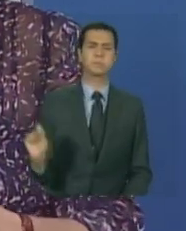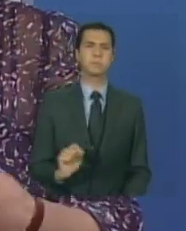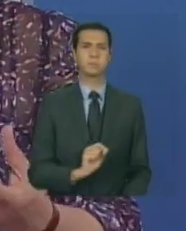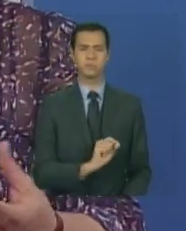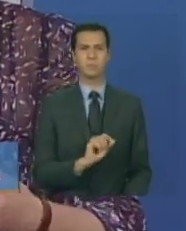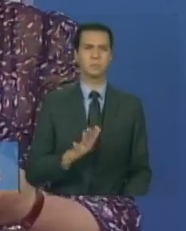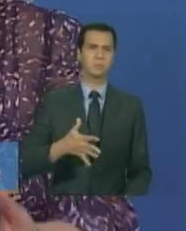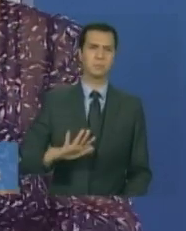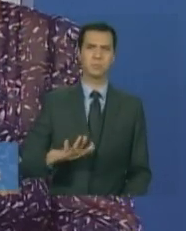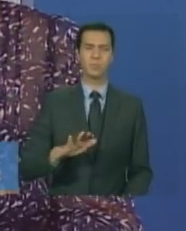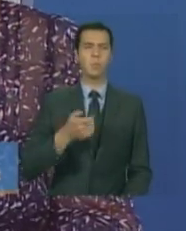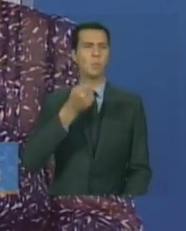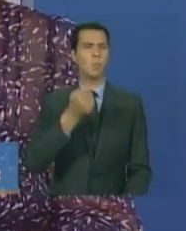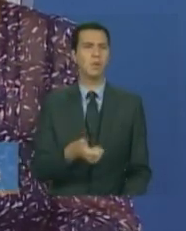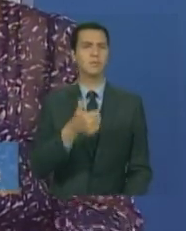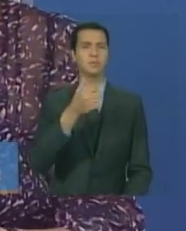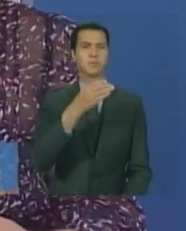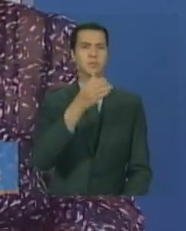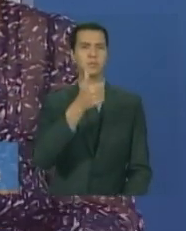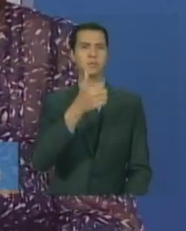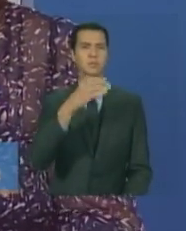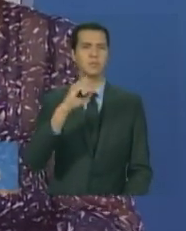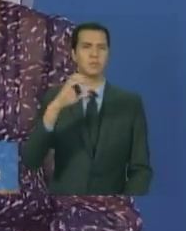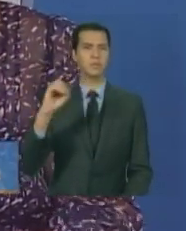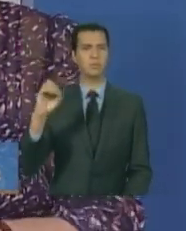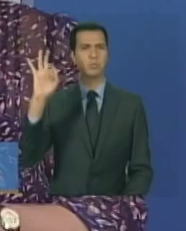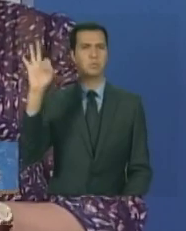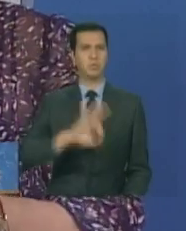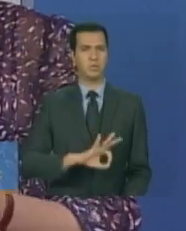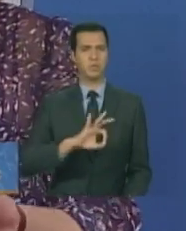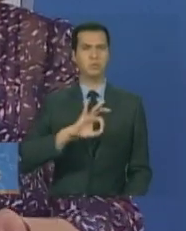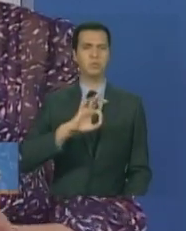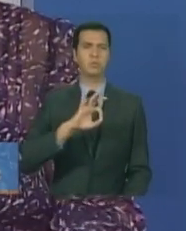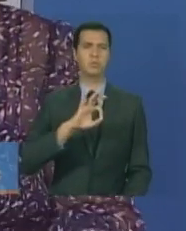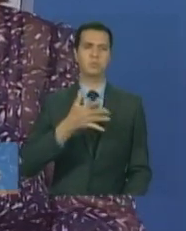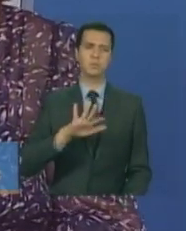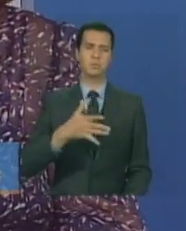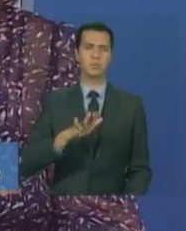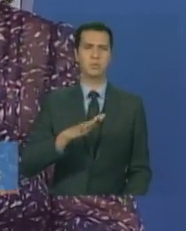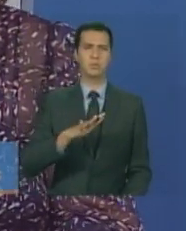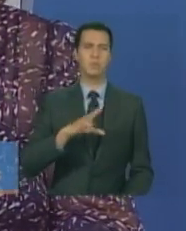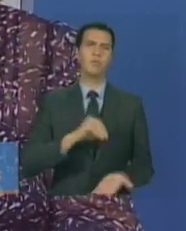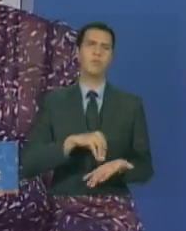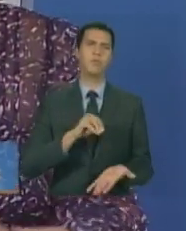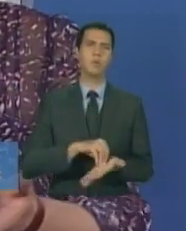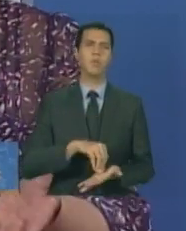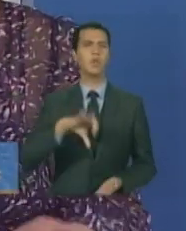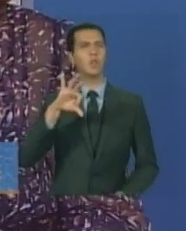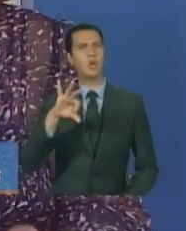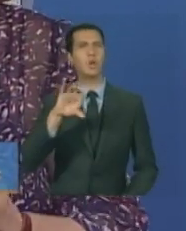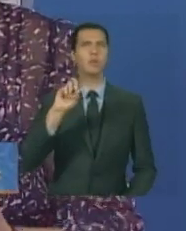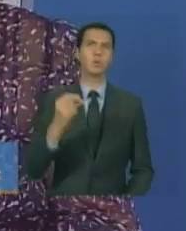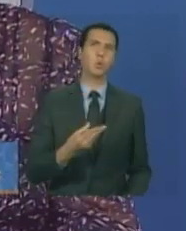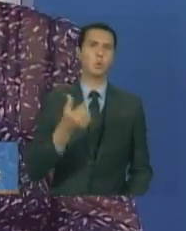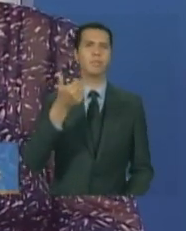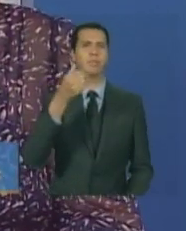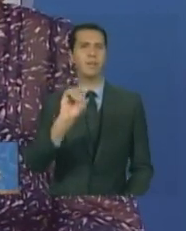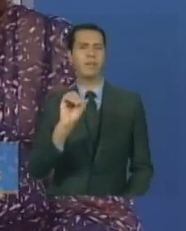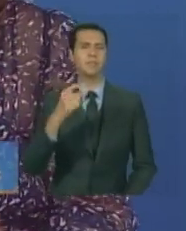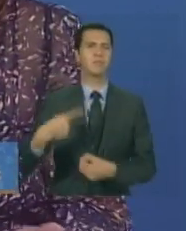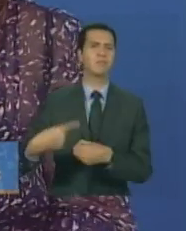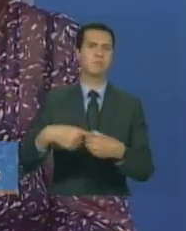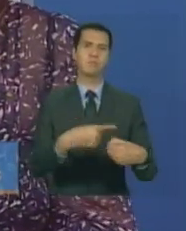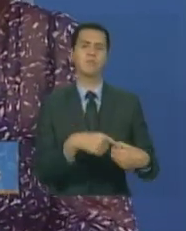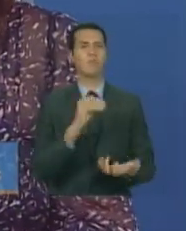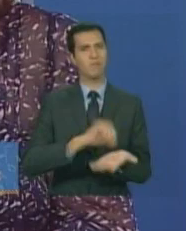99, quase que 100%, né? Eu acho que nós temos hoje cerca de 9 ou 10 municípios não habilitados, né,